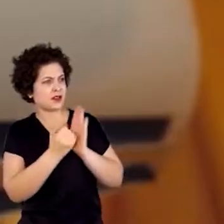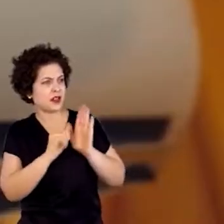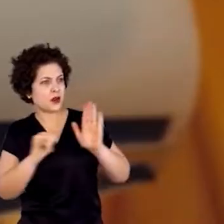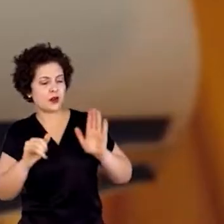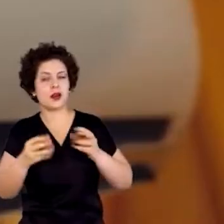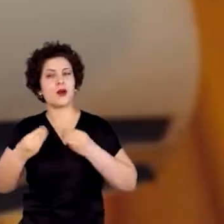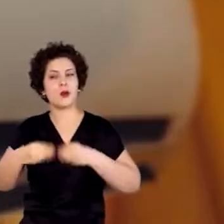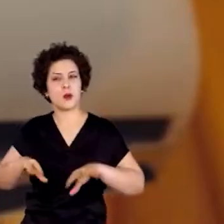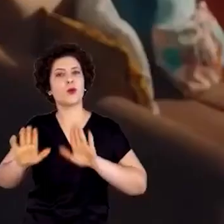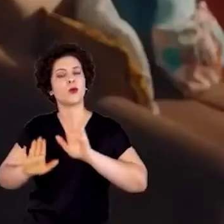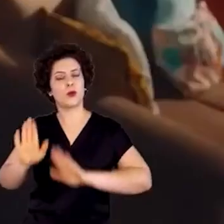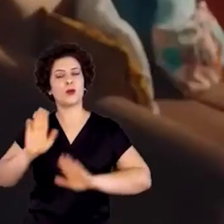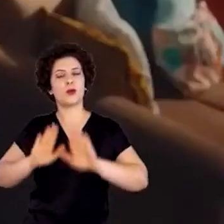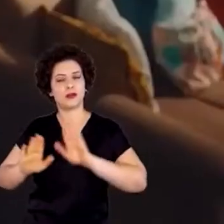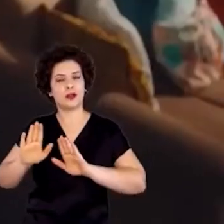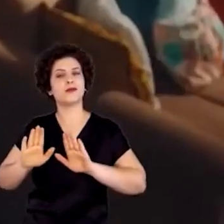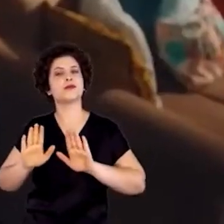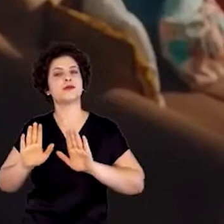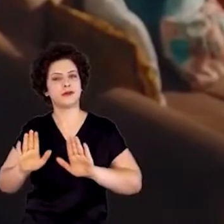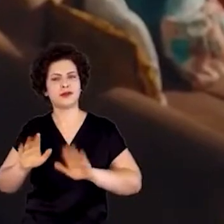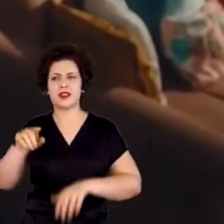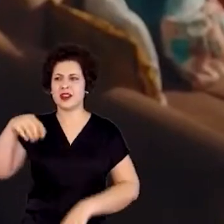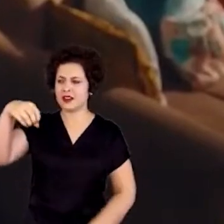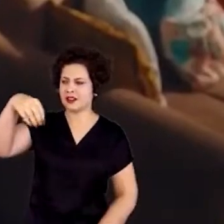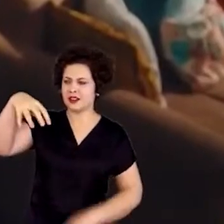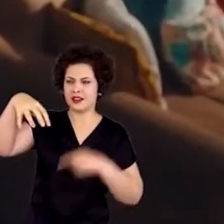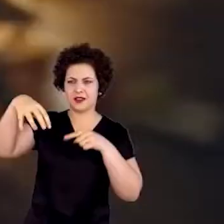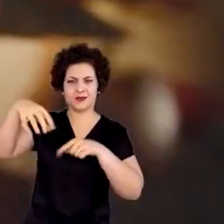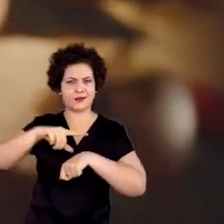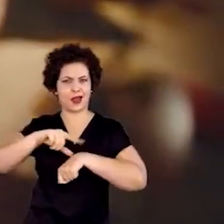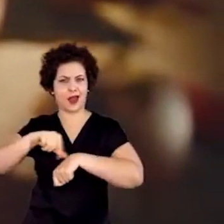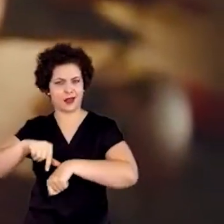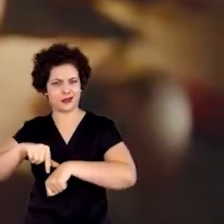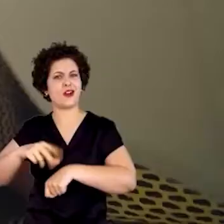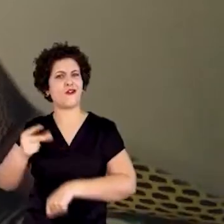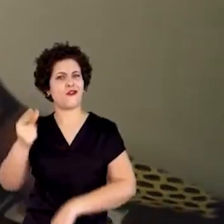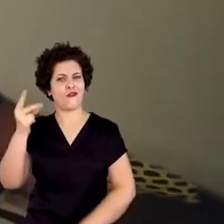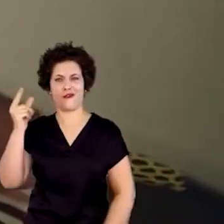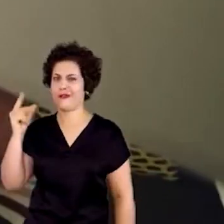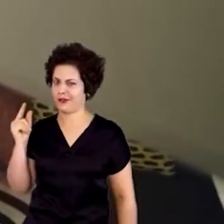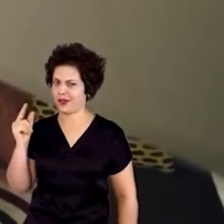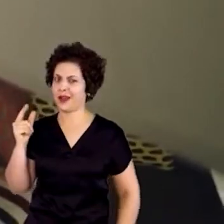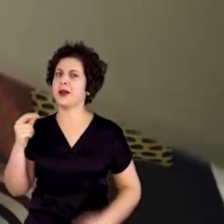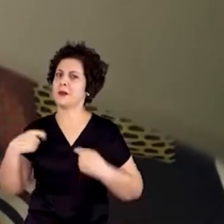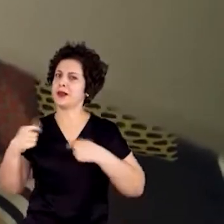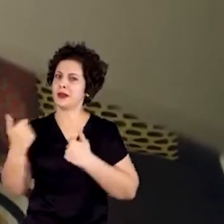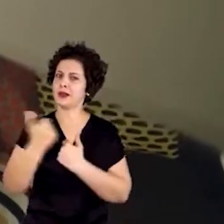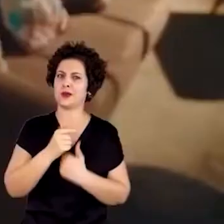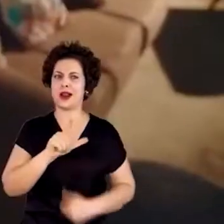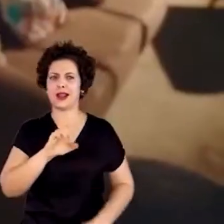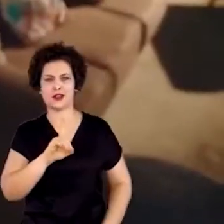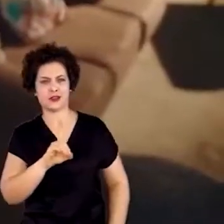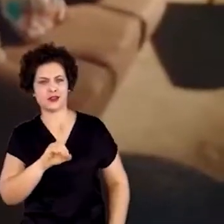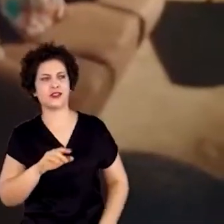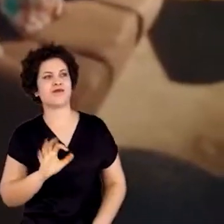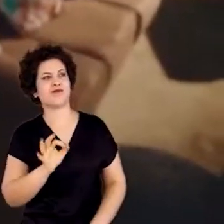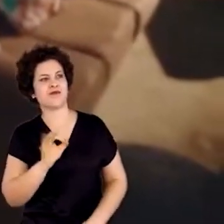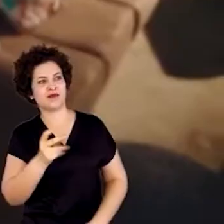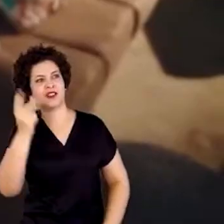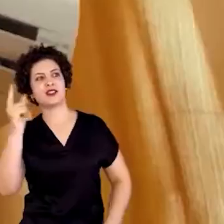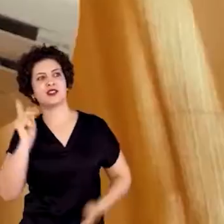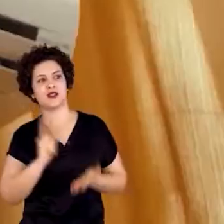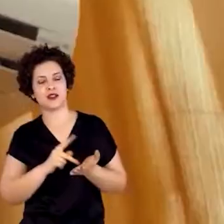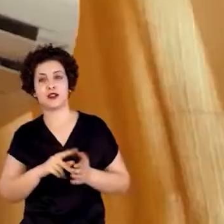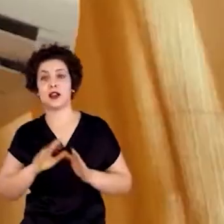Olha o desperdício, iluminada. Ah, e olha essa lâmpada aqui. Tá ultrapassada. Troca por LED. É antiga